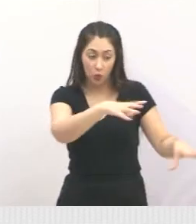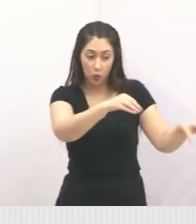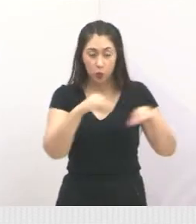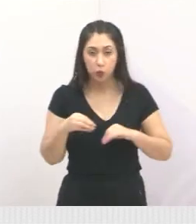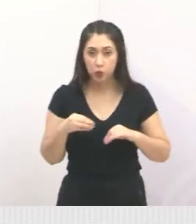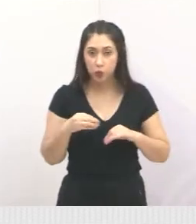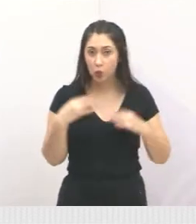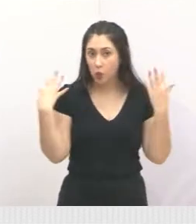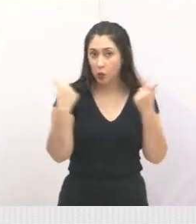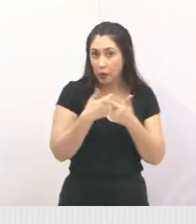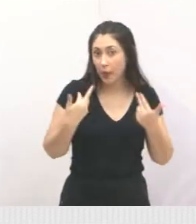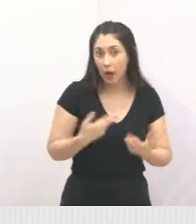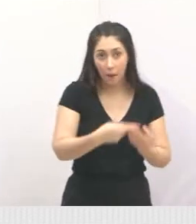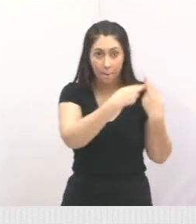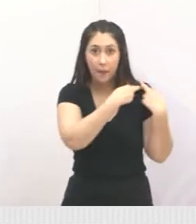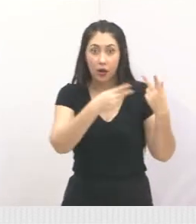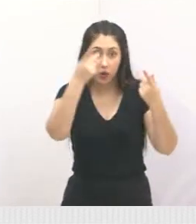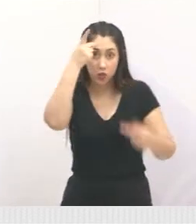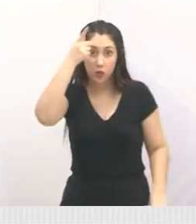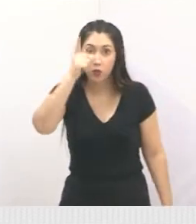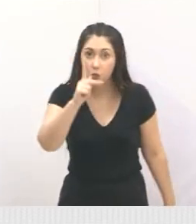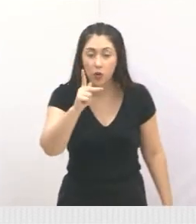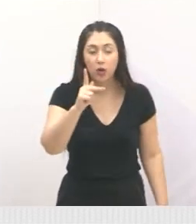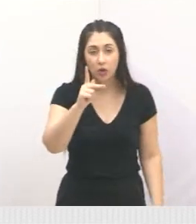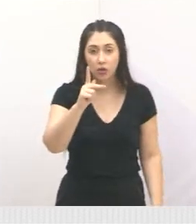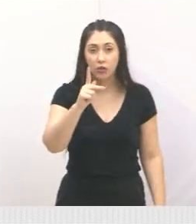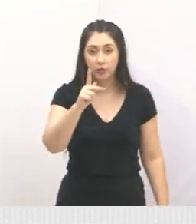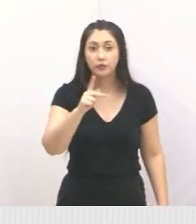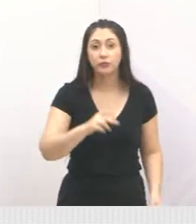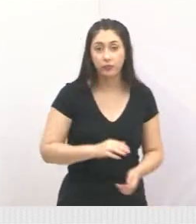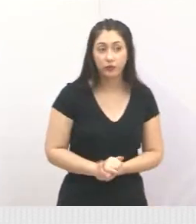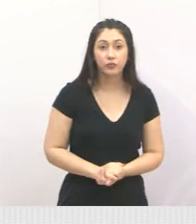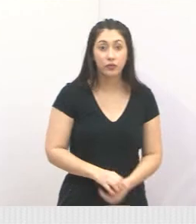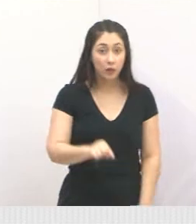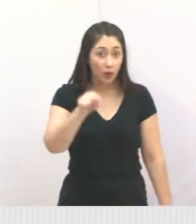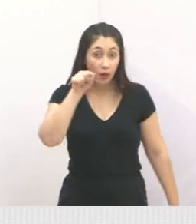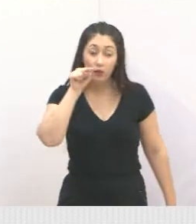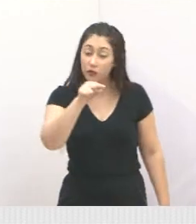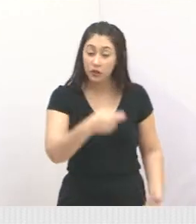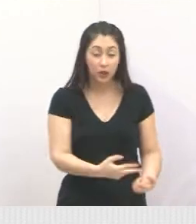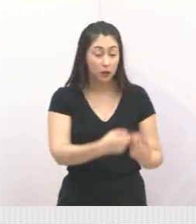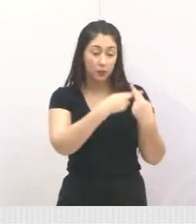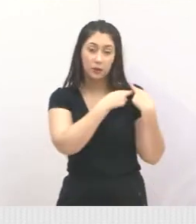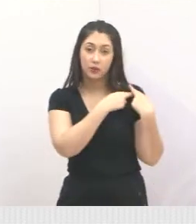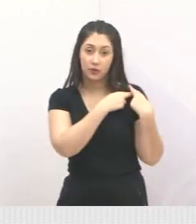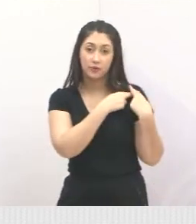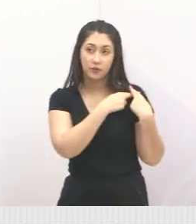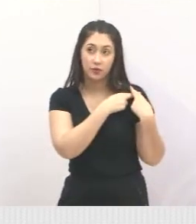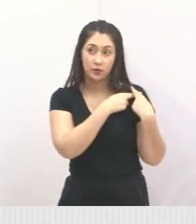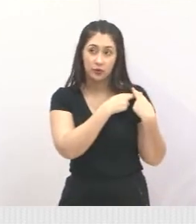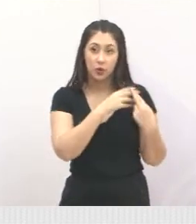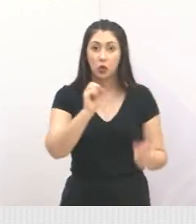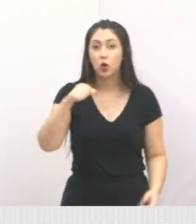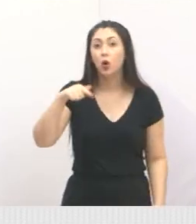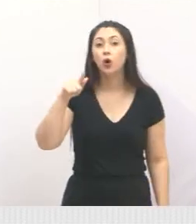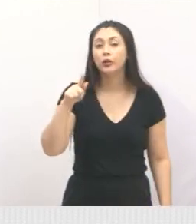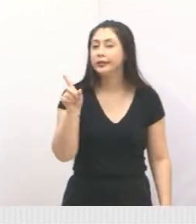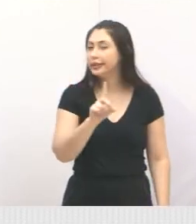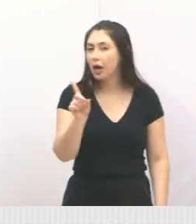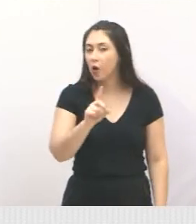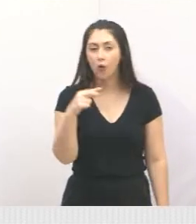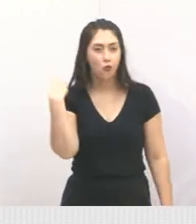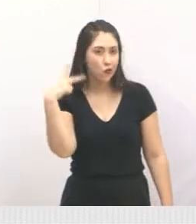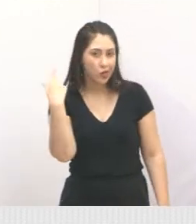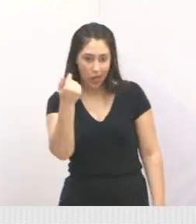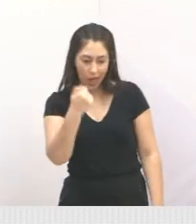ele é responsabilidade sua. Ele é de sua responsabilidade. Você que é responsável por ele, não as ONGs, não a